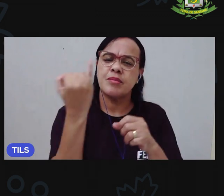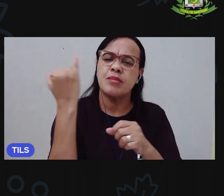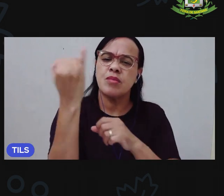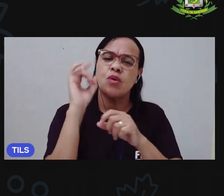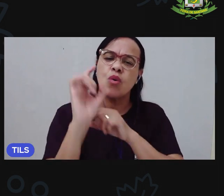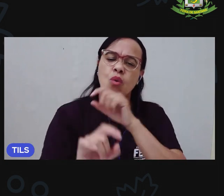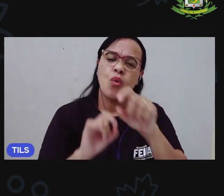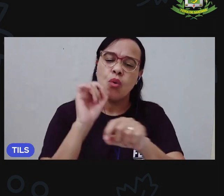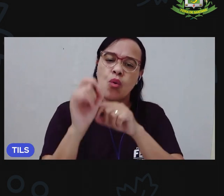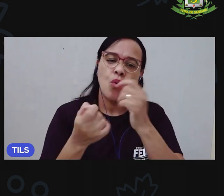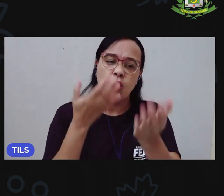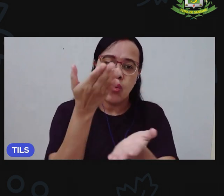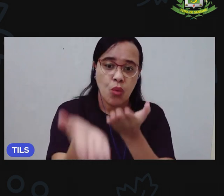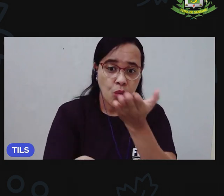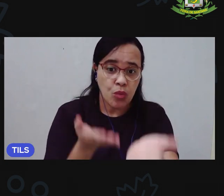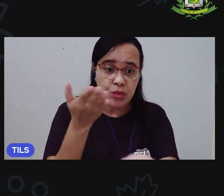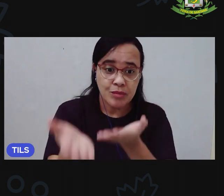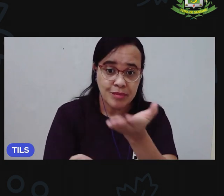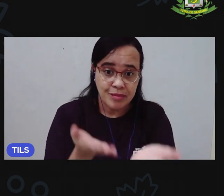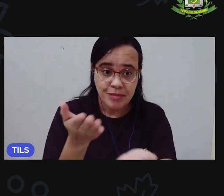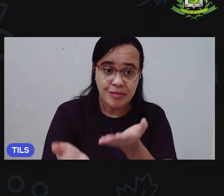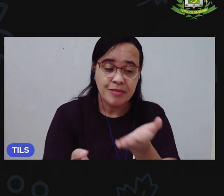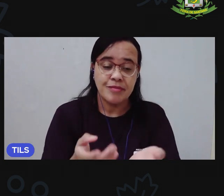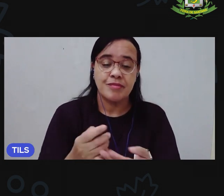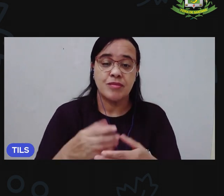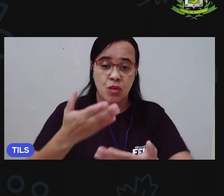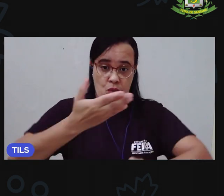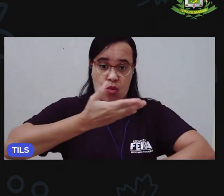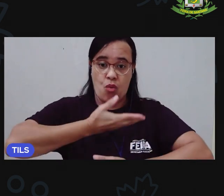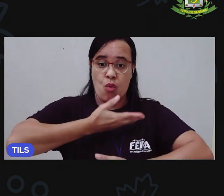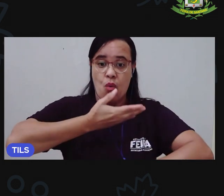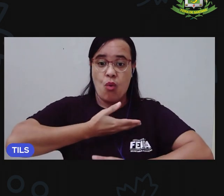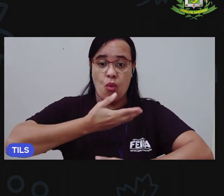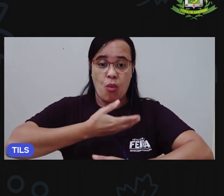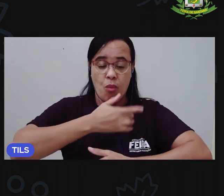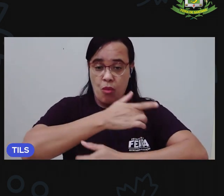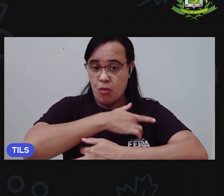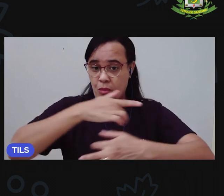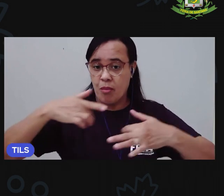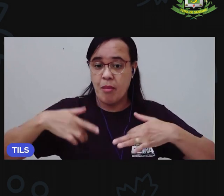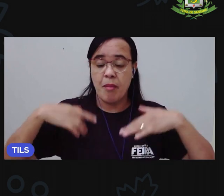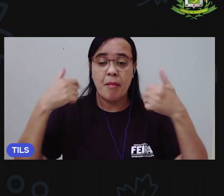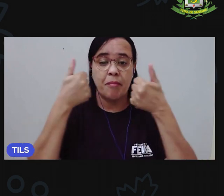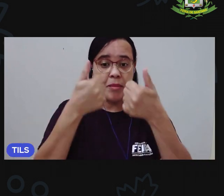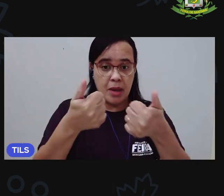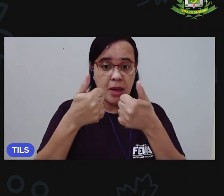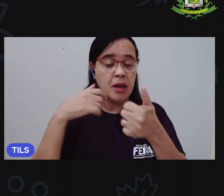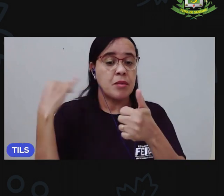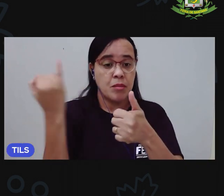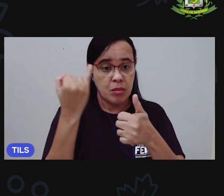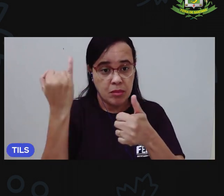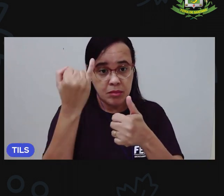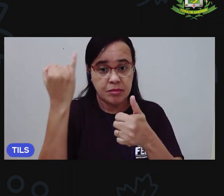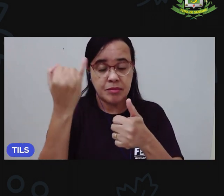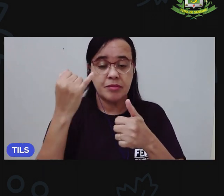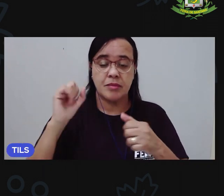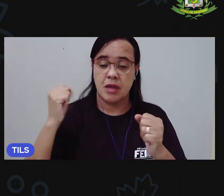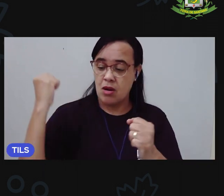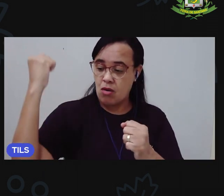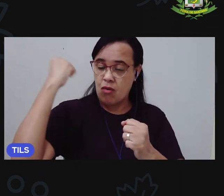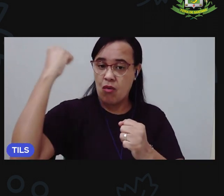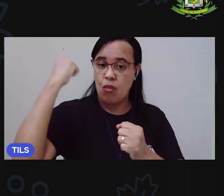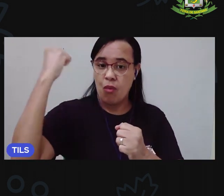dos cuidados que se deve ter o nosso corpo para não ter saúde dele é que a gente tem energia